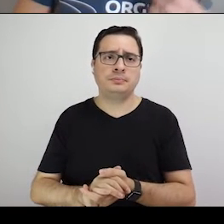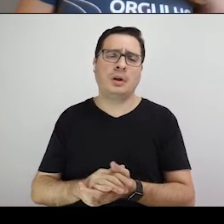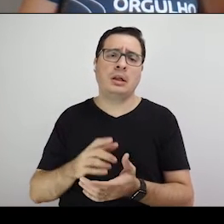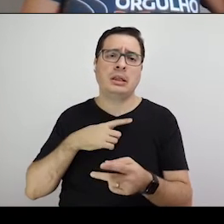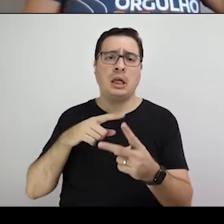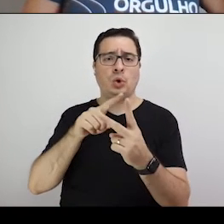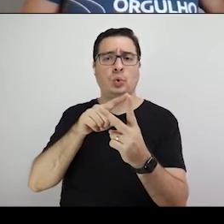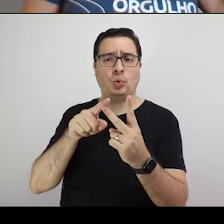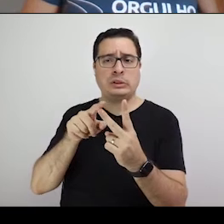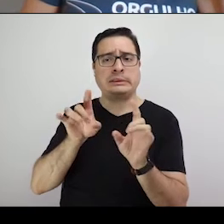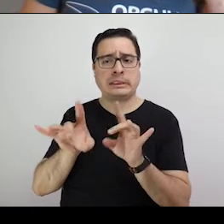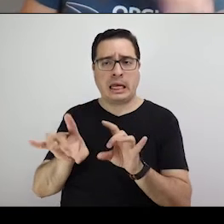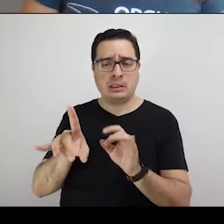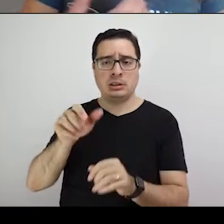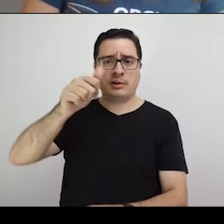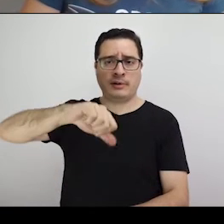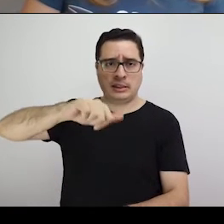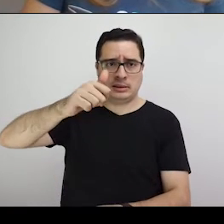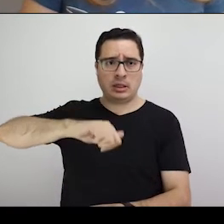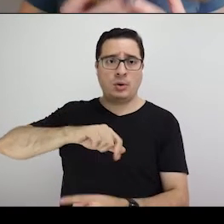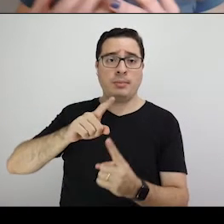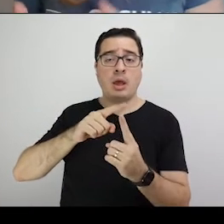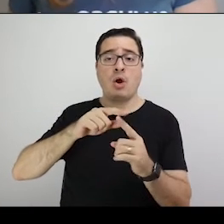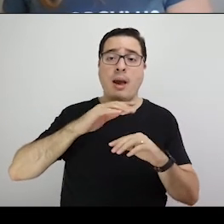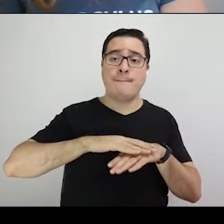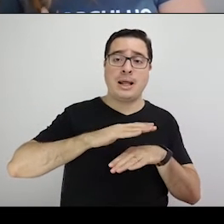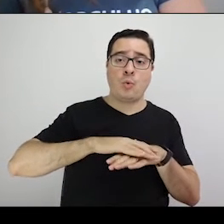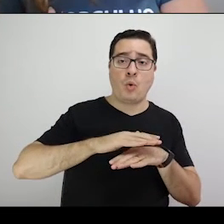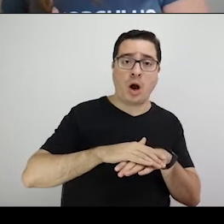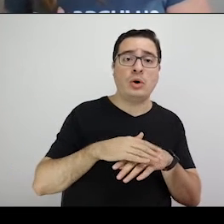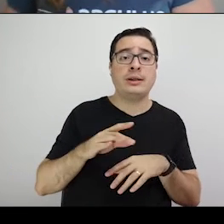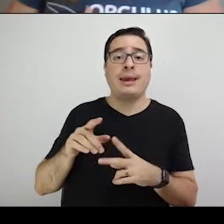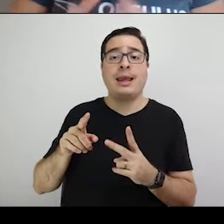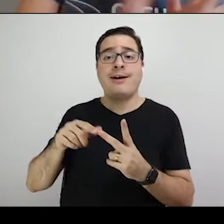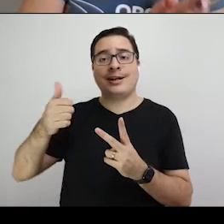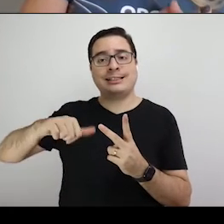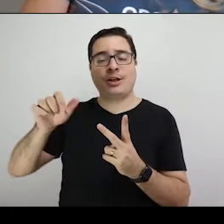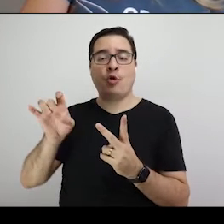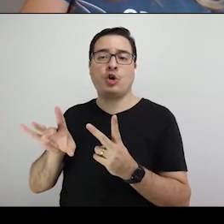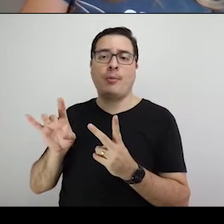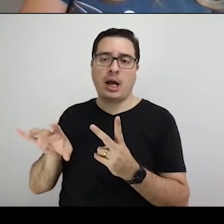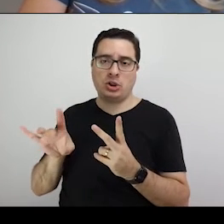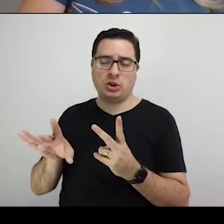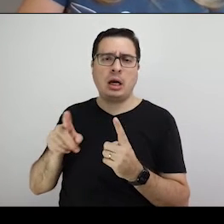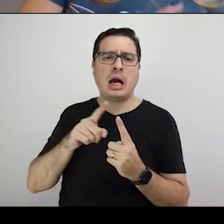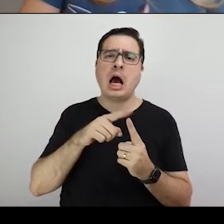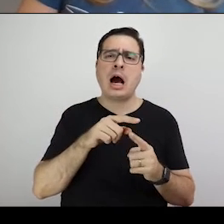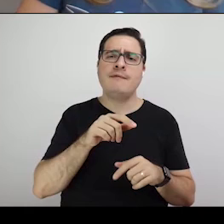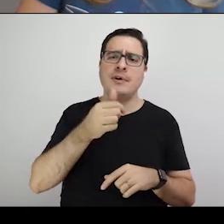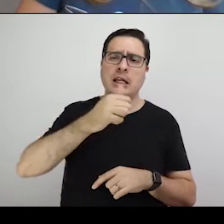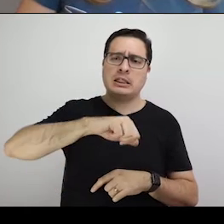duas técnicas de avaliação, avaliação manual e avaliação automática. Dentro da avaliação manual,